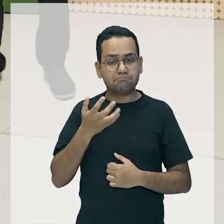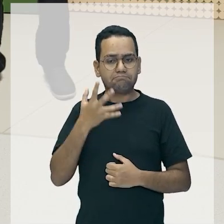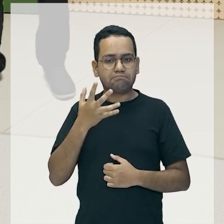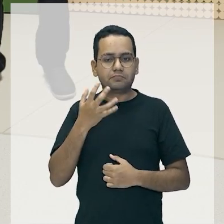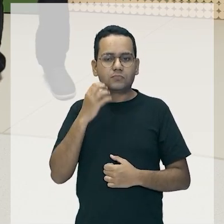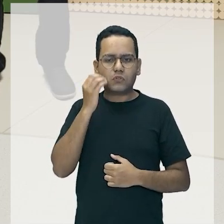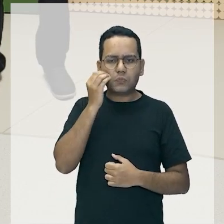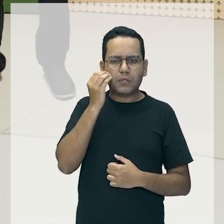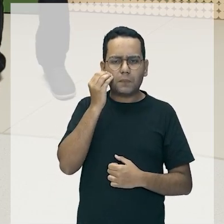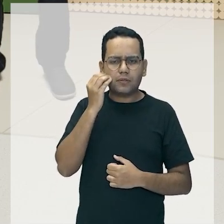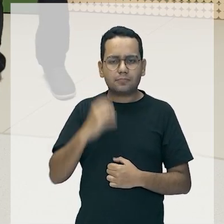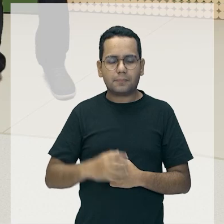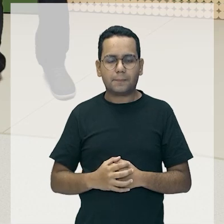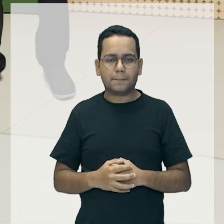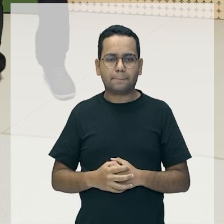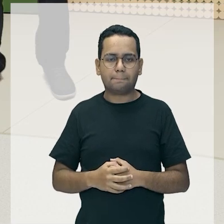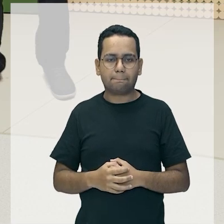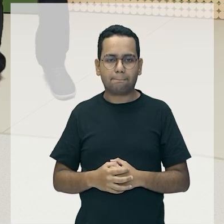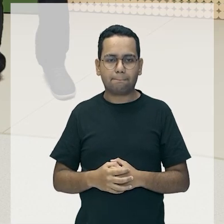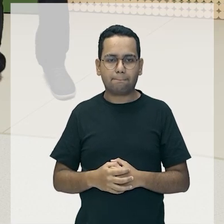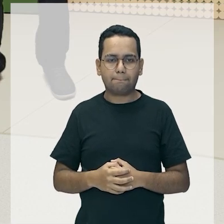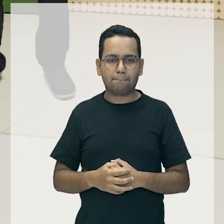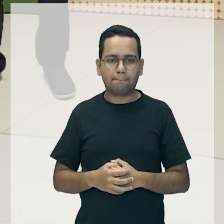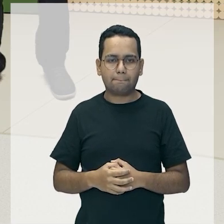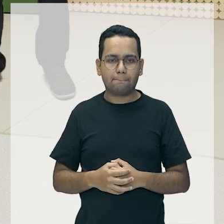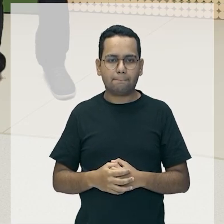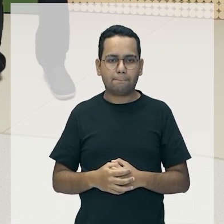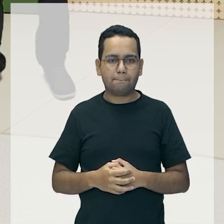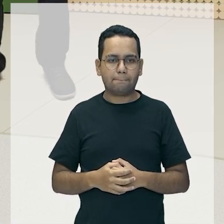dizendo, eu vou atingir aí, ó,